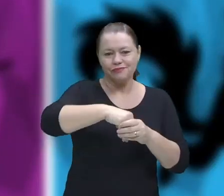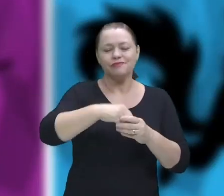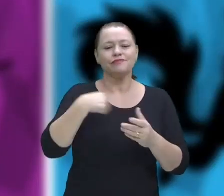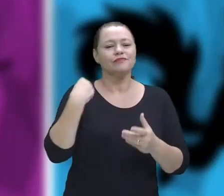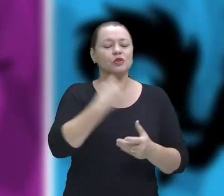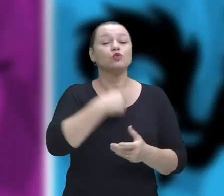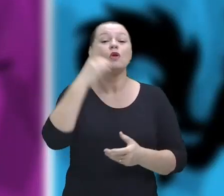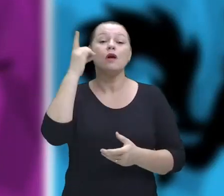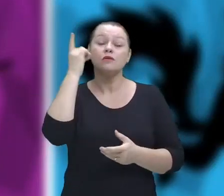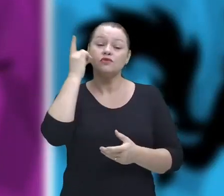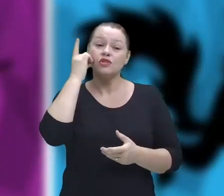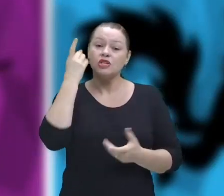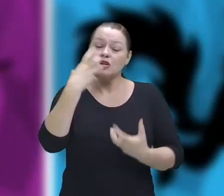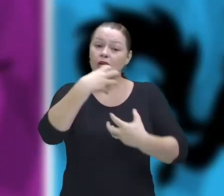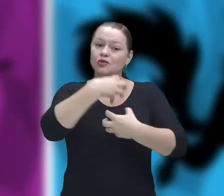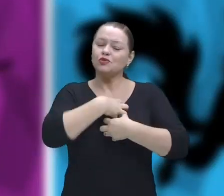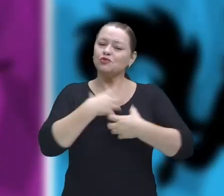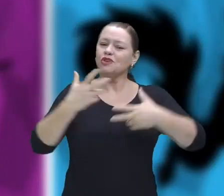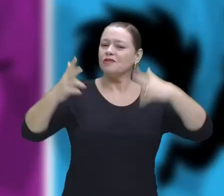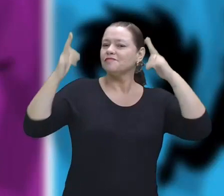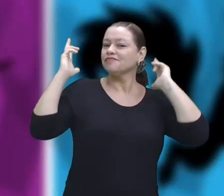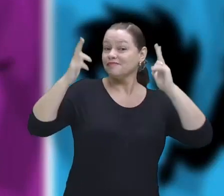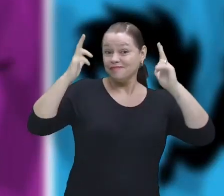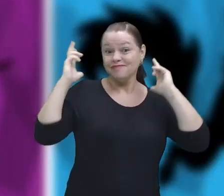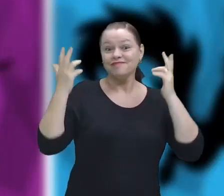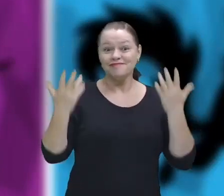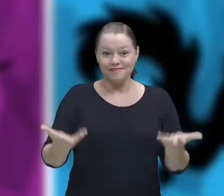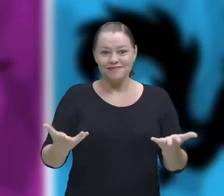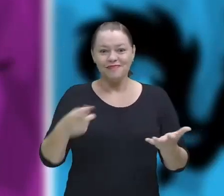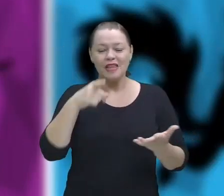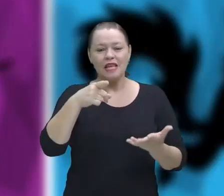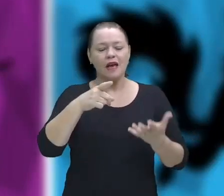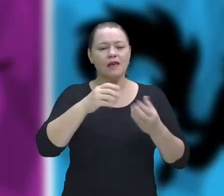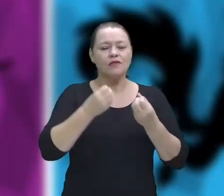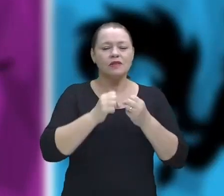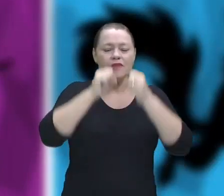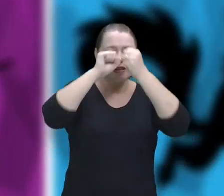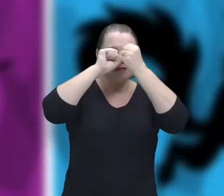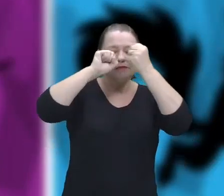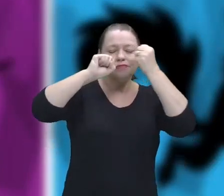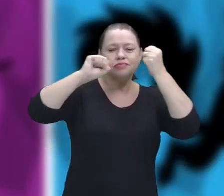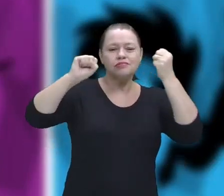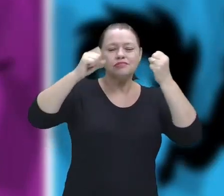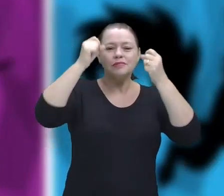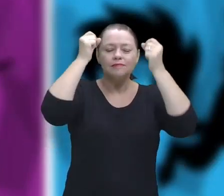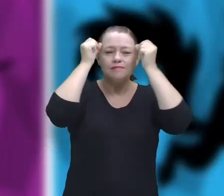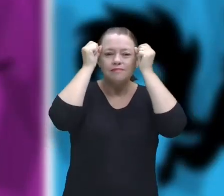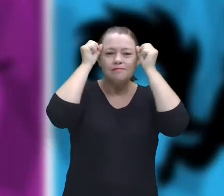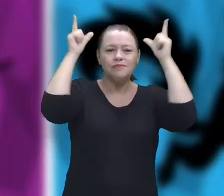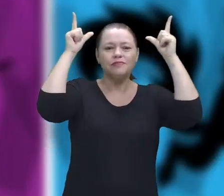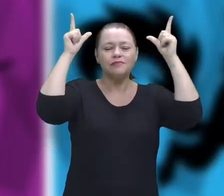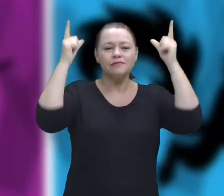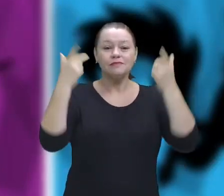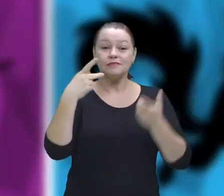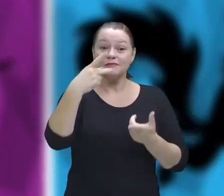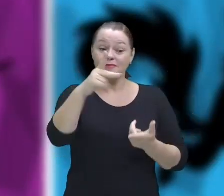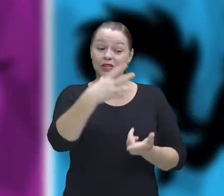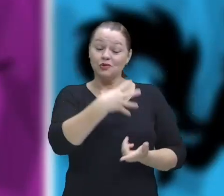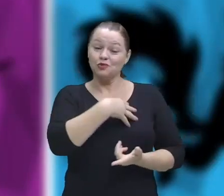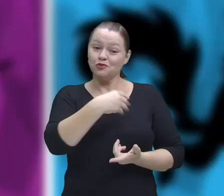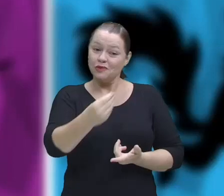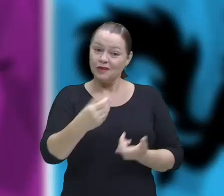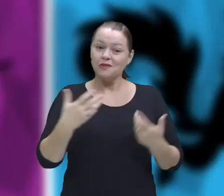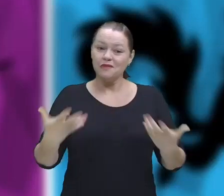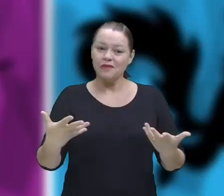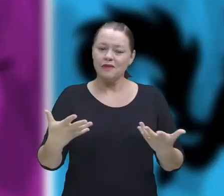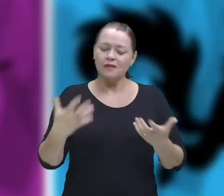de forma divertida. E aí você vai expandir a criatividade do seu filho. Então